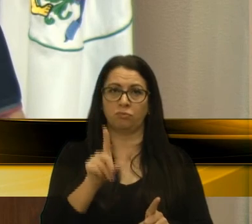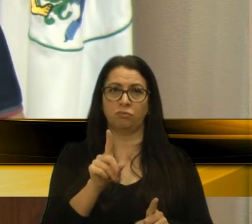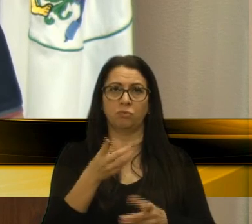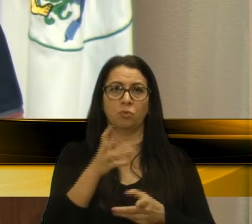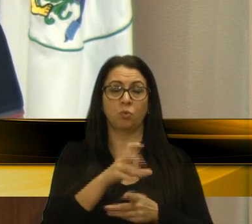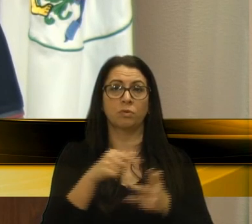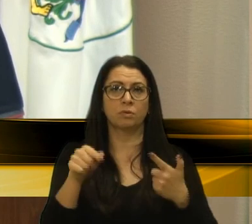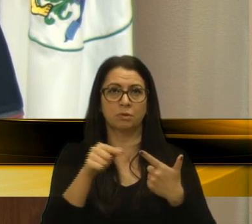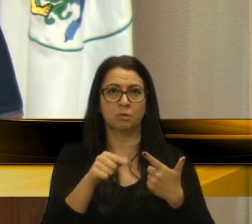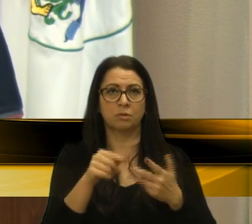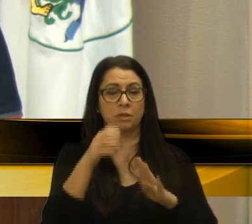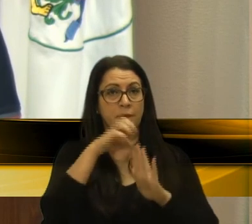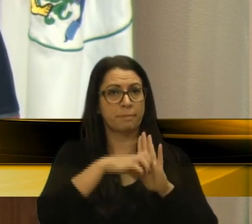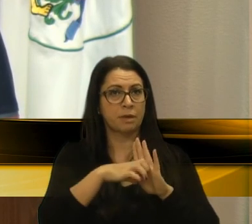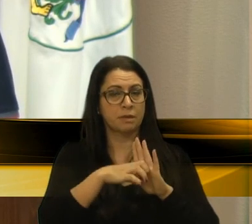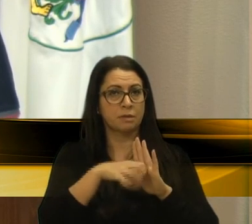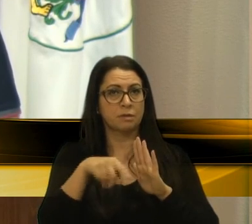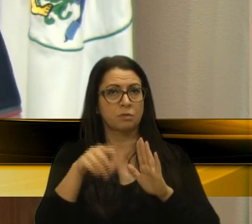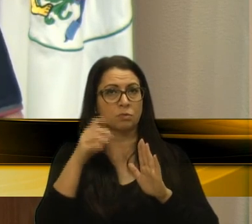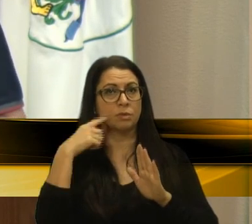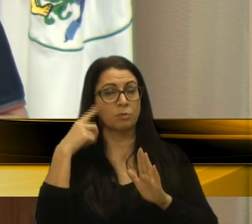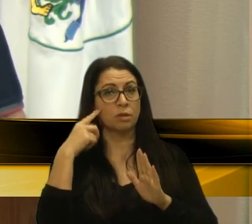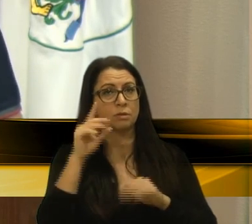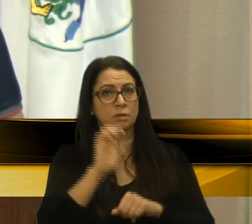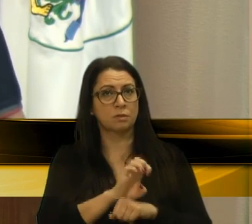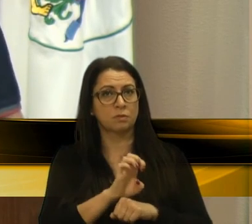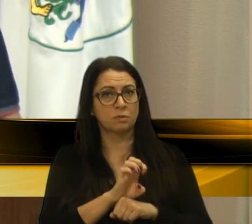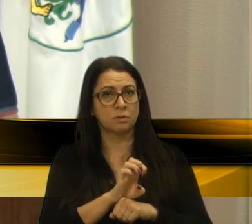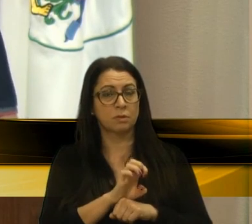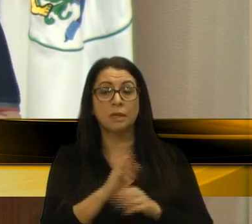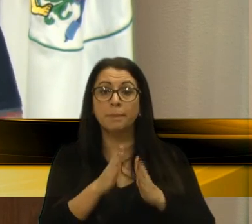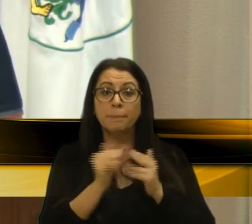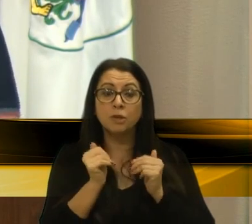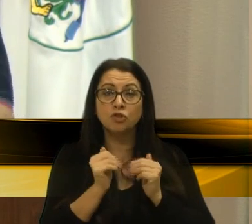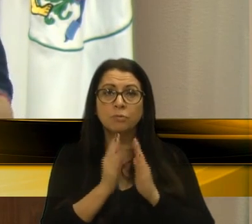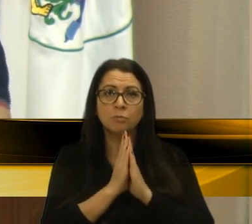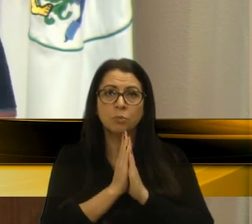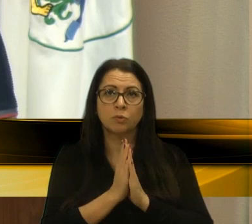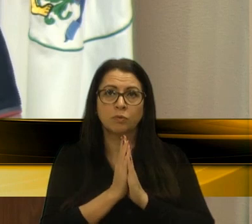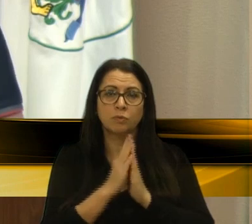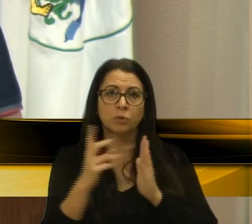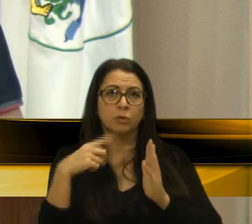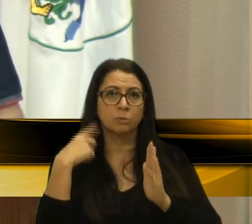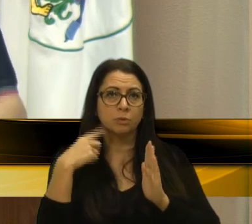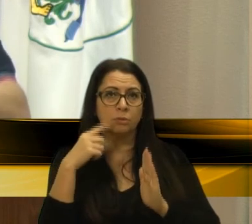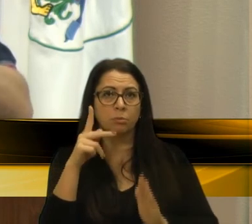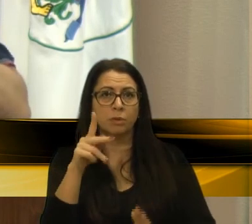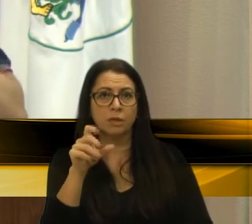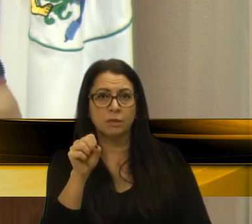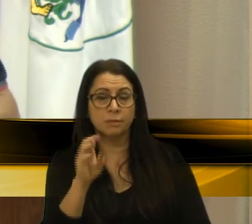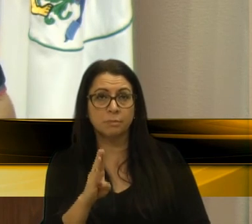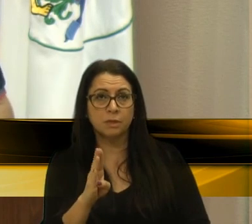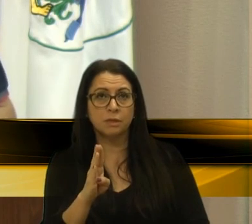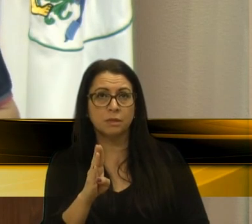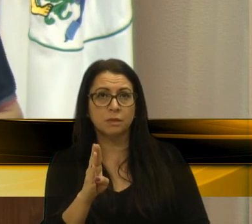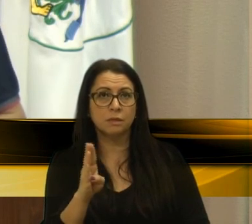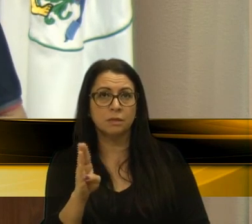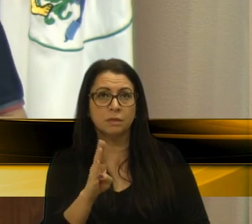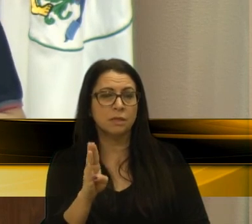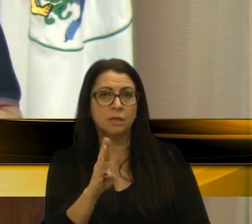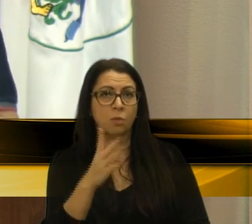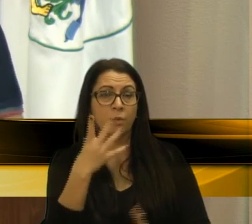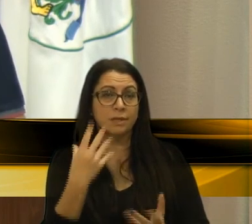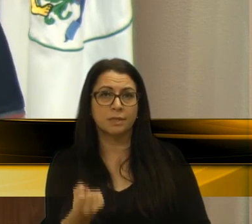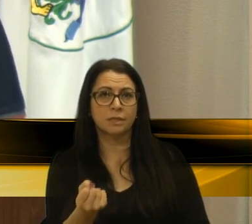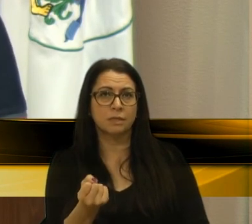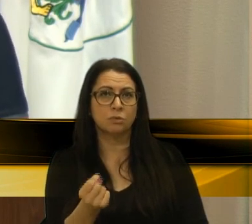essa questão das emendas parlamentares dos deputados estaduais e pedir encarecidamente aos deputados do PSB que abram mão desse valor